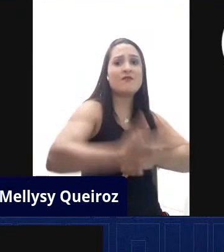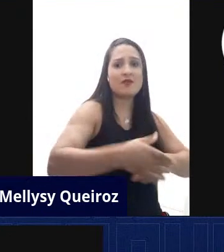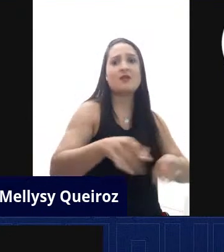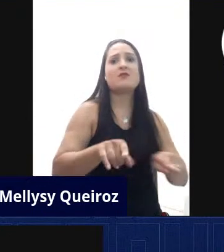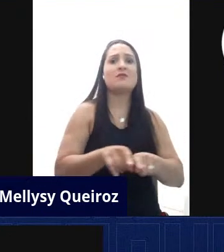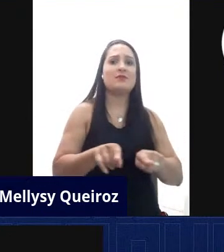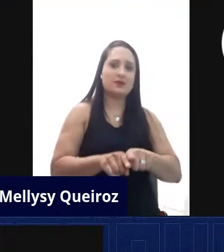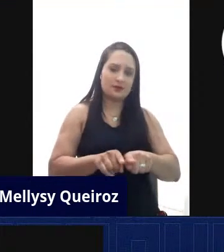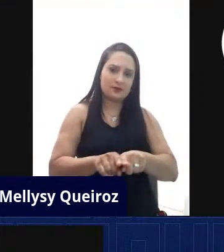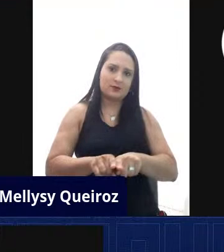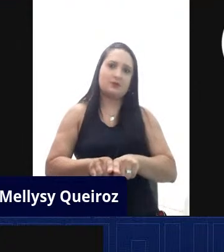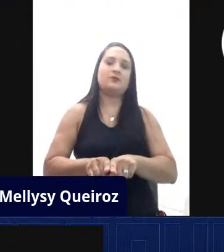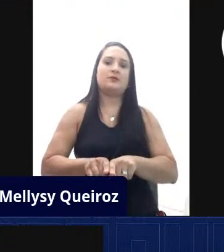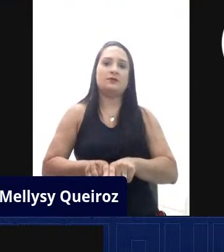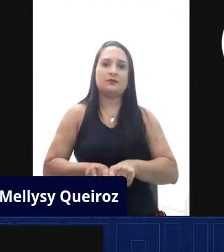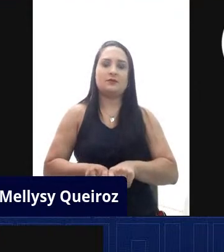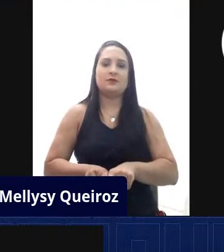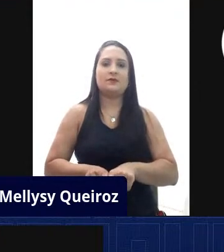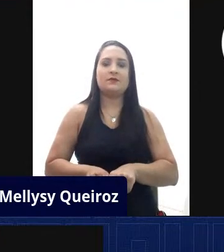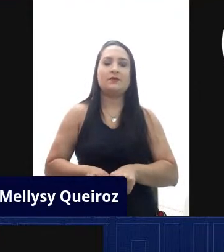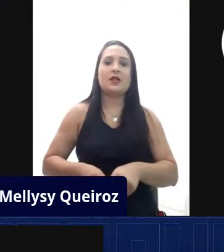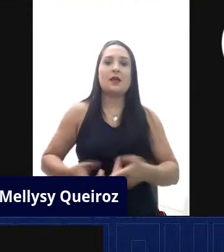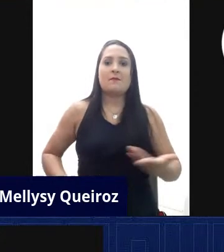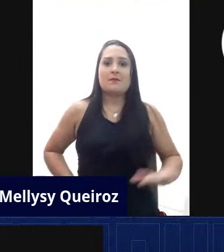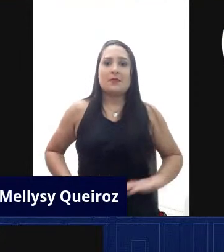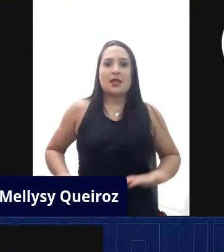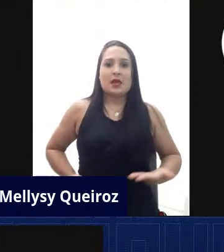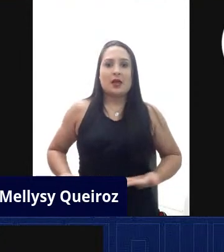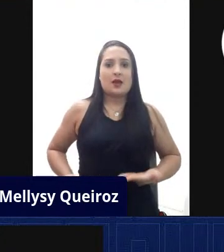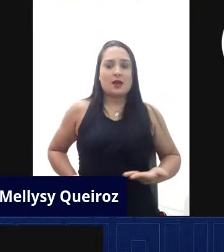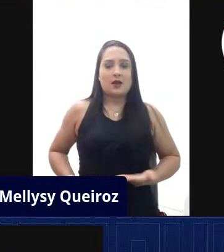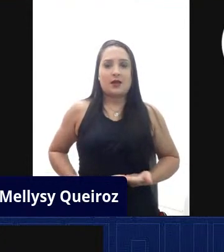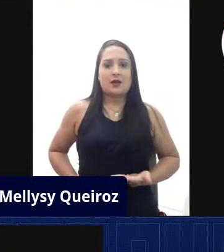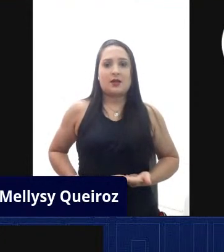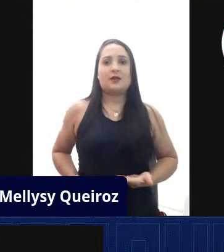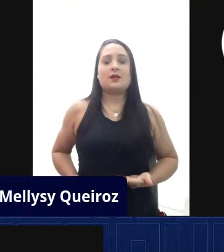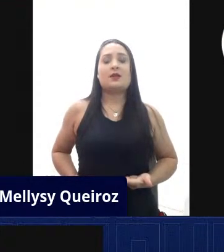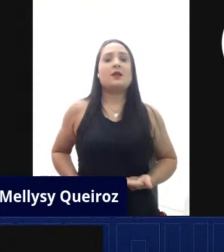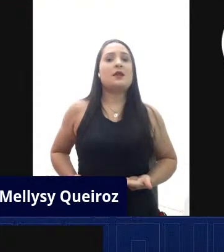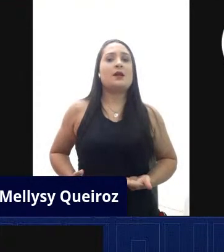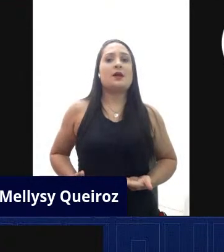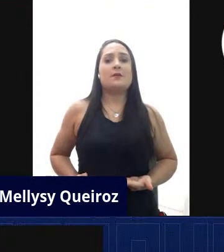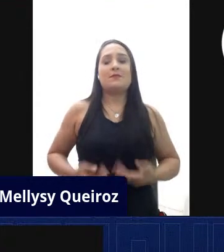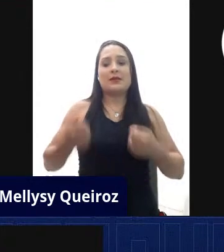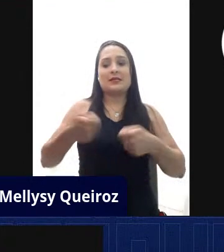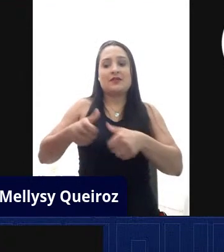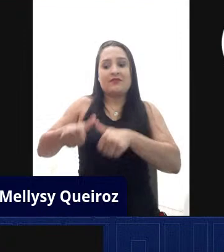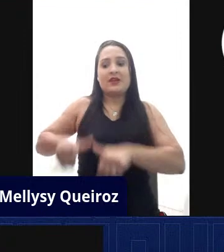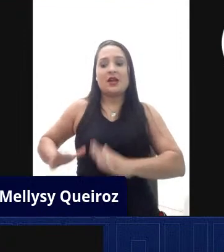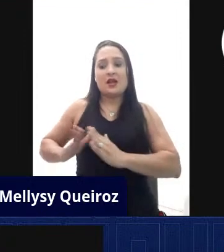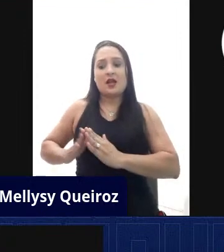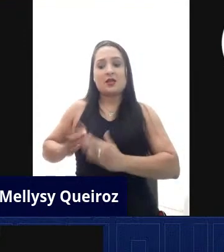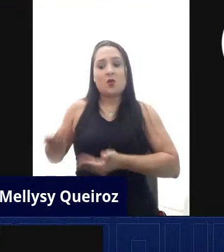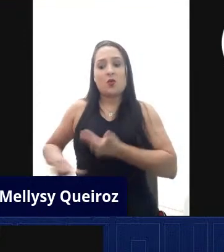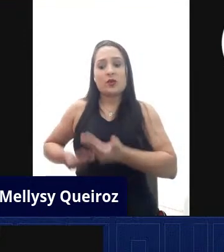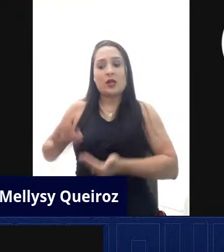salário para que as desempregadas domésticas possam ficar em casa se cuidando e da sua família também. É, então,